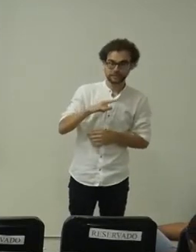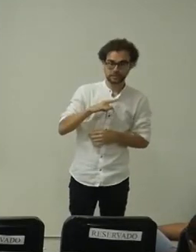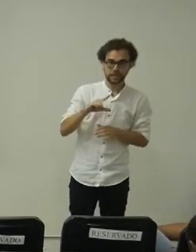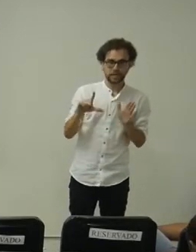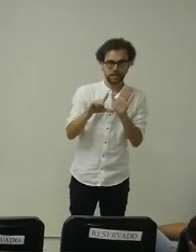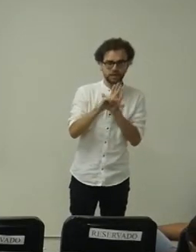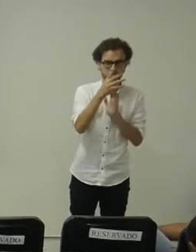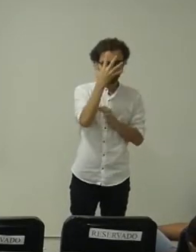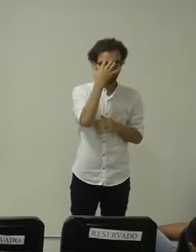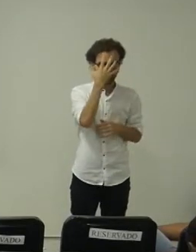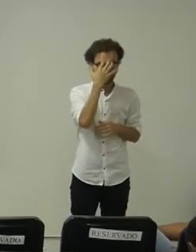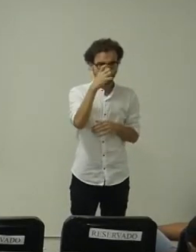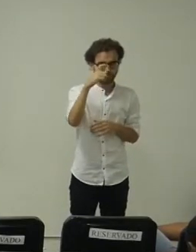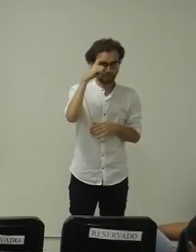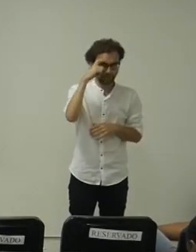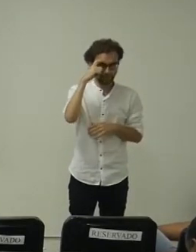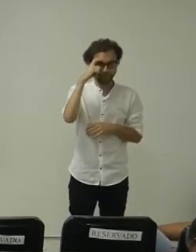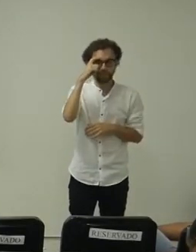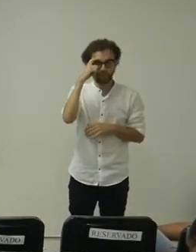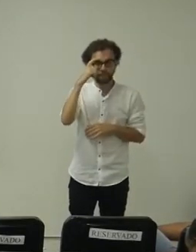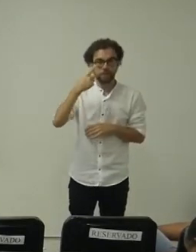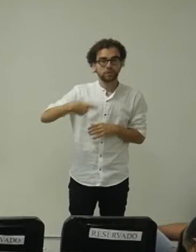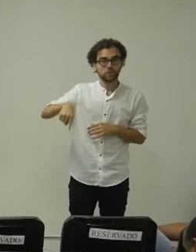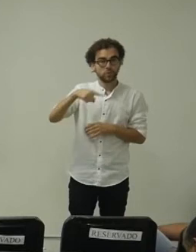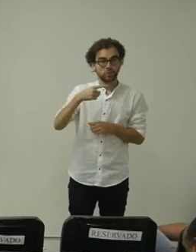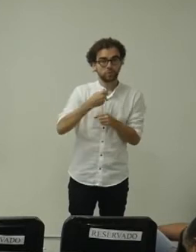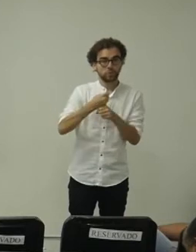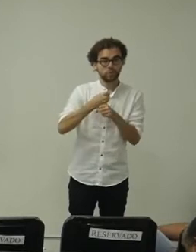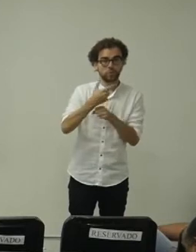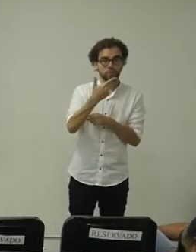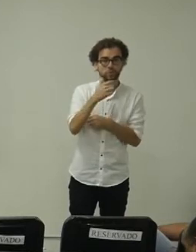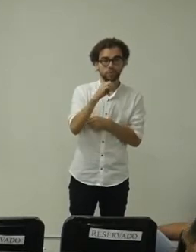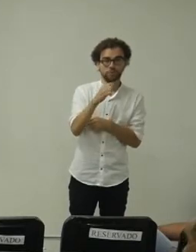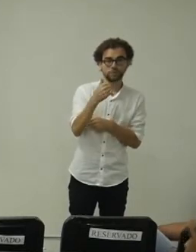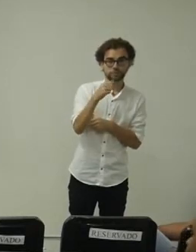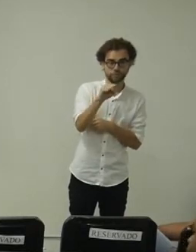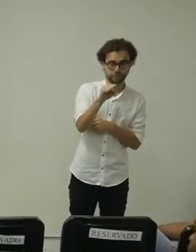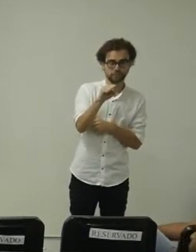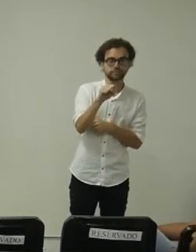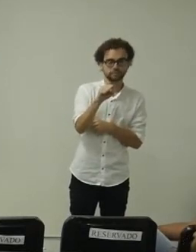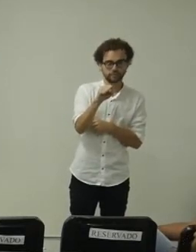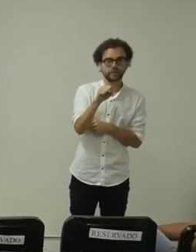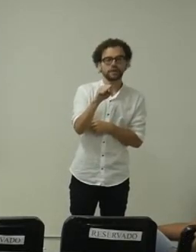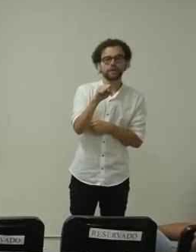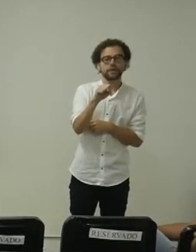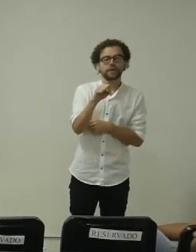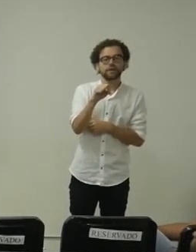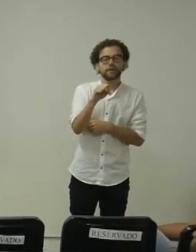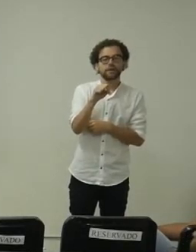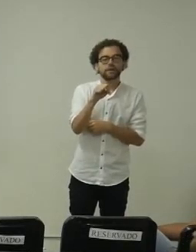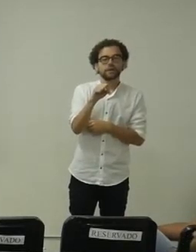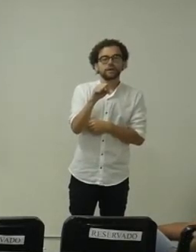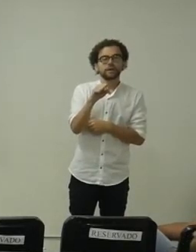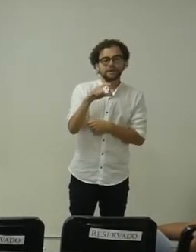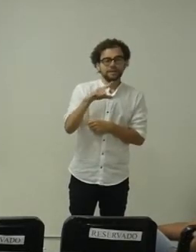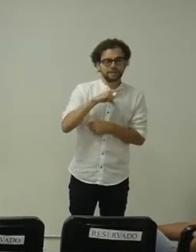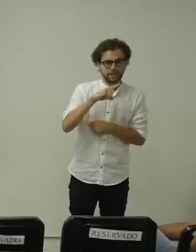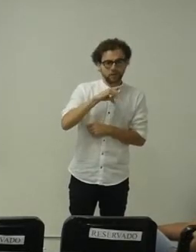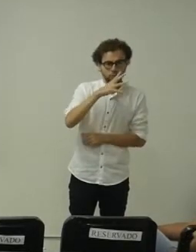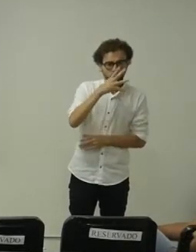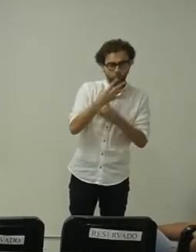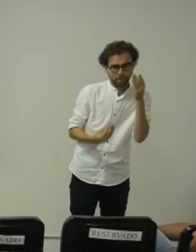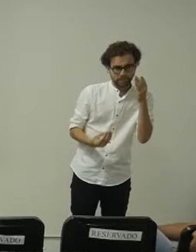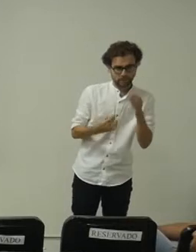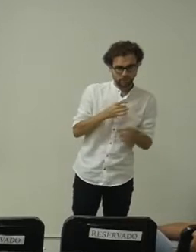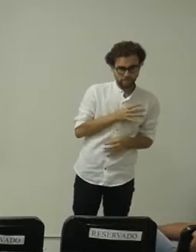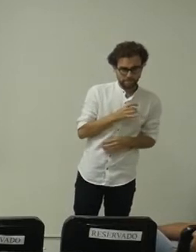Se existe a Lei Maria da Penha, se estamos em 2018, a questão é, existe a omissão do